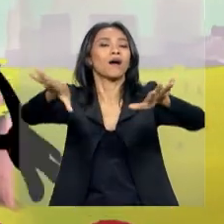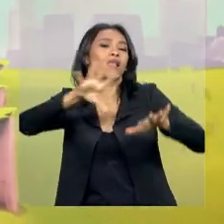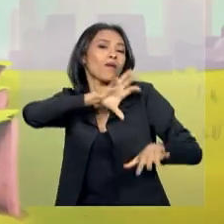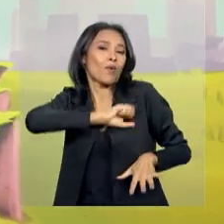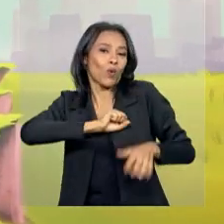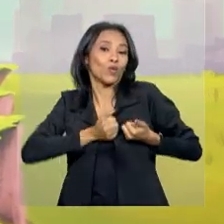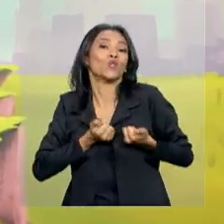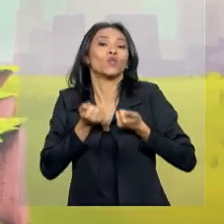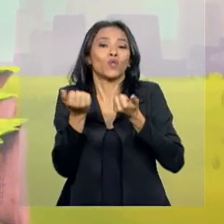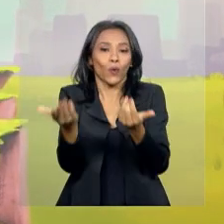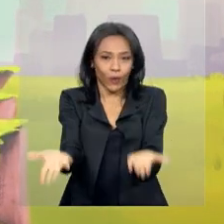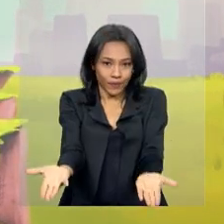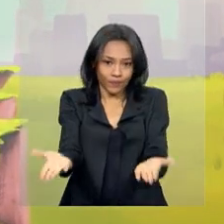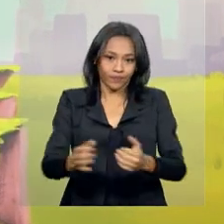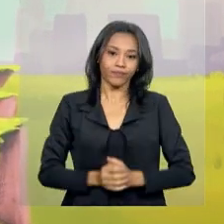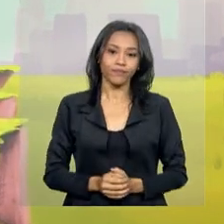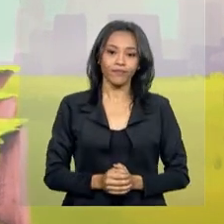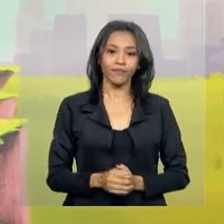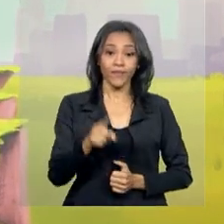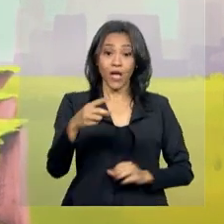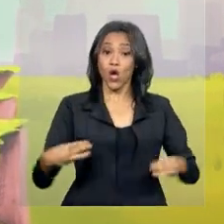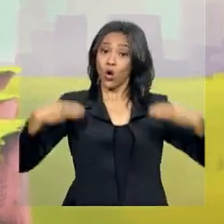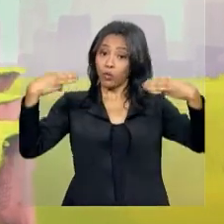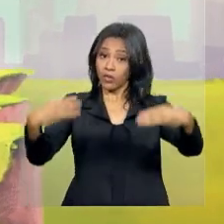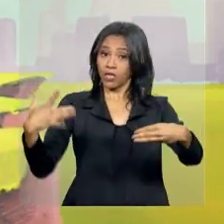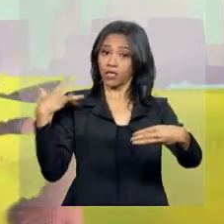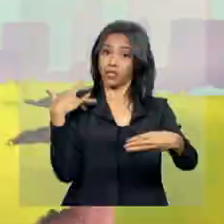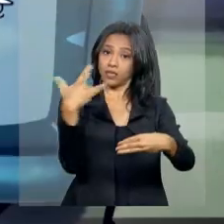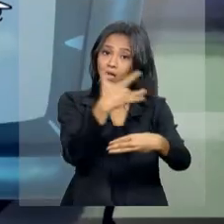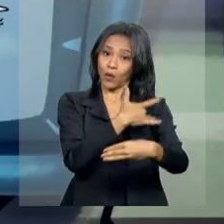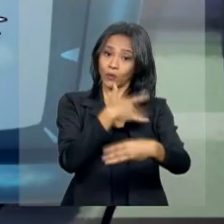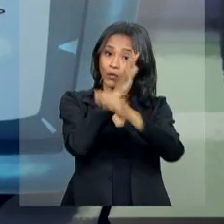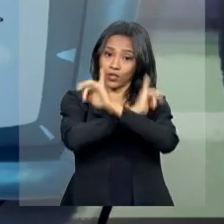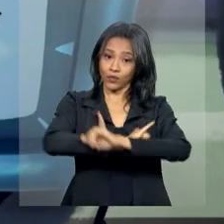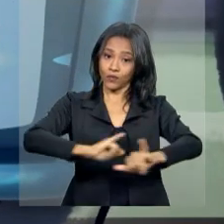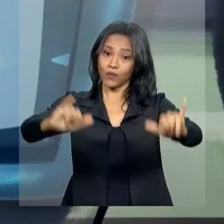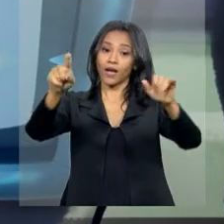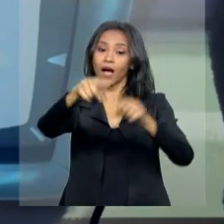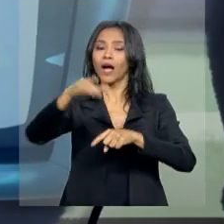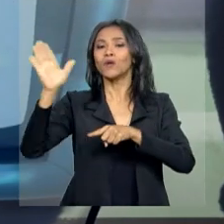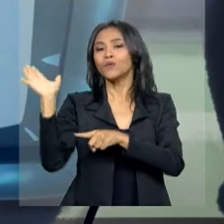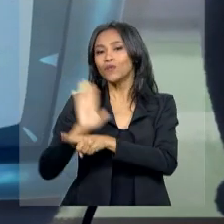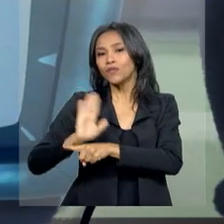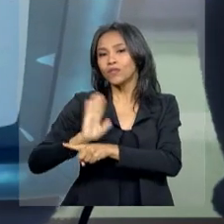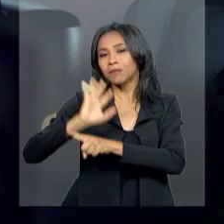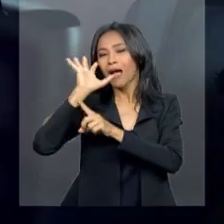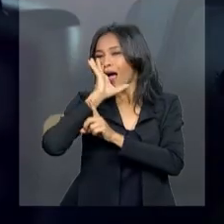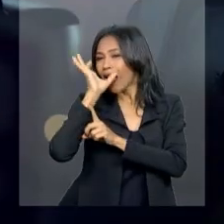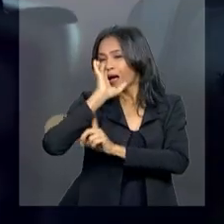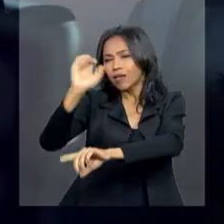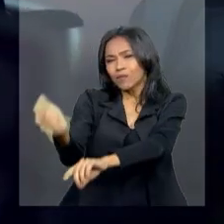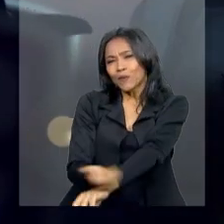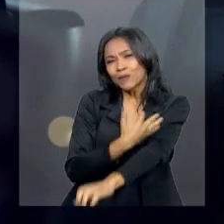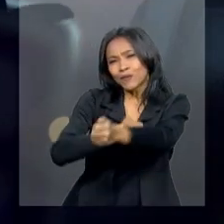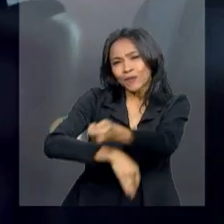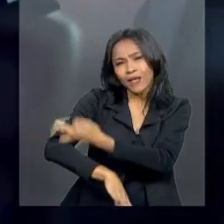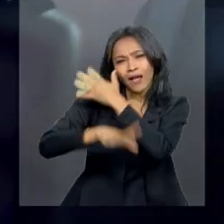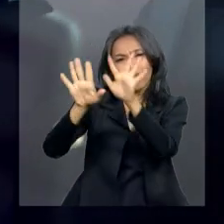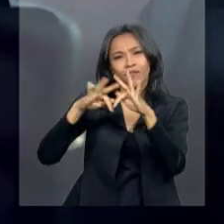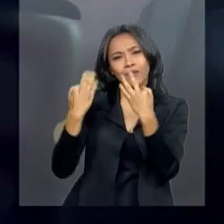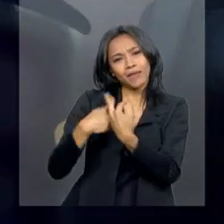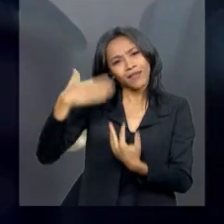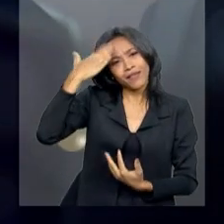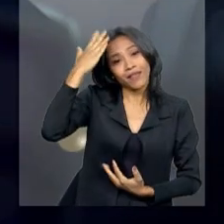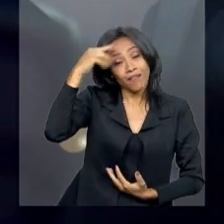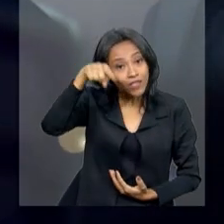Órgãos. Ministério da Saúde apresenta A Hora de Lembrar, um filme para emocionar e toda a família entender que quem você